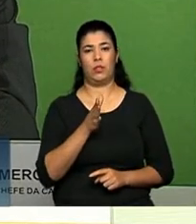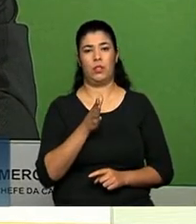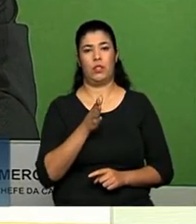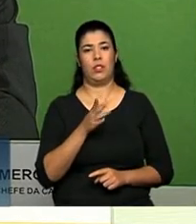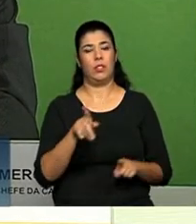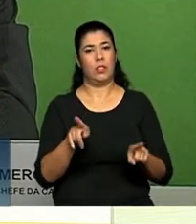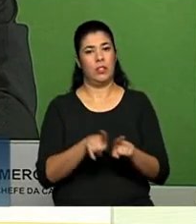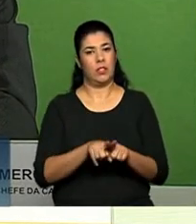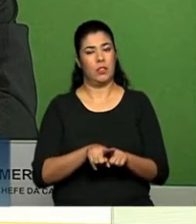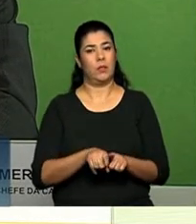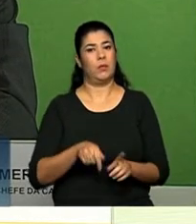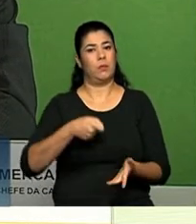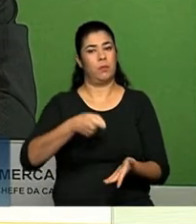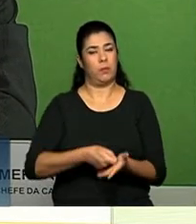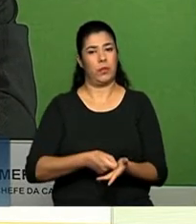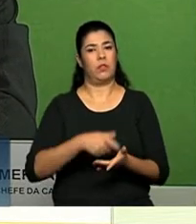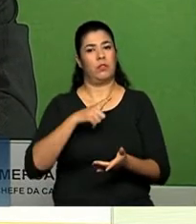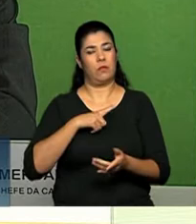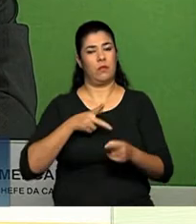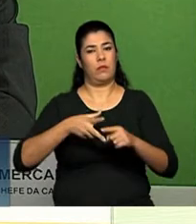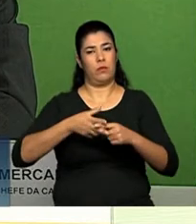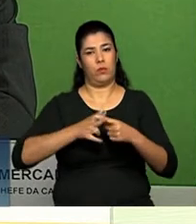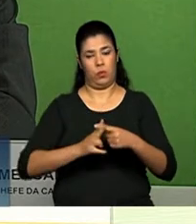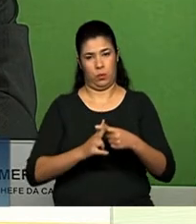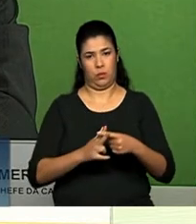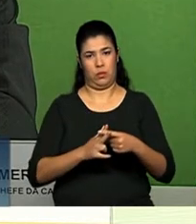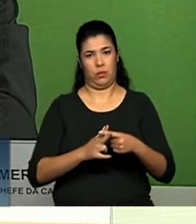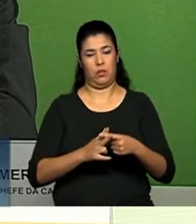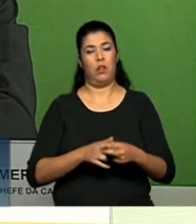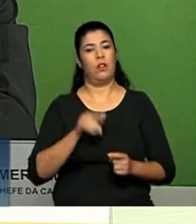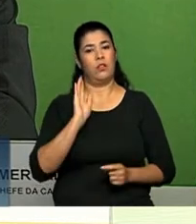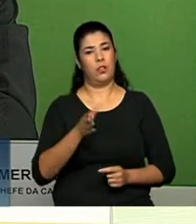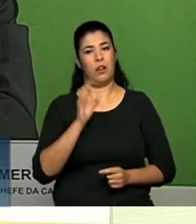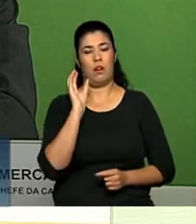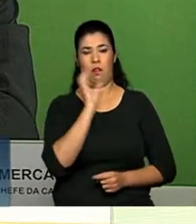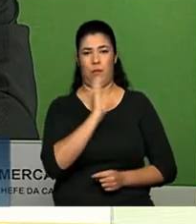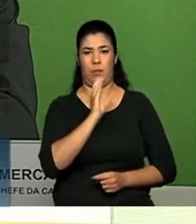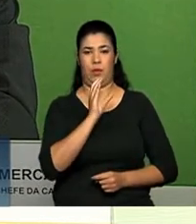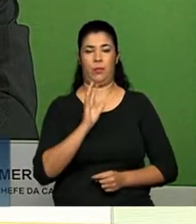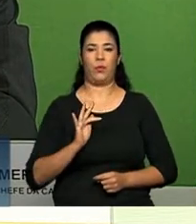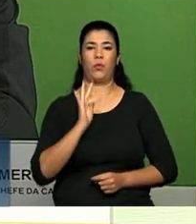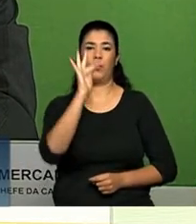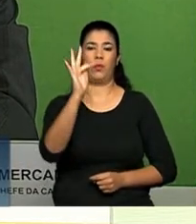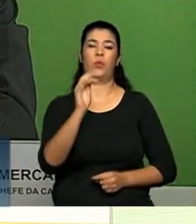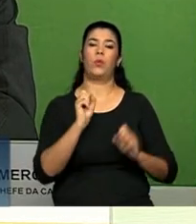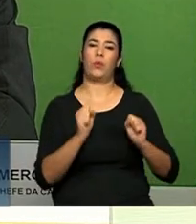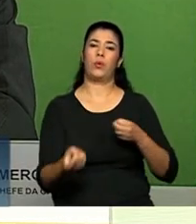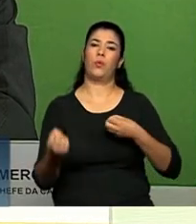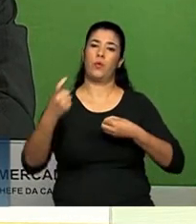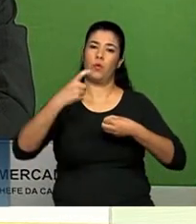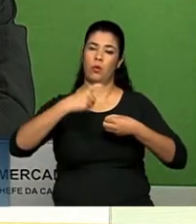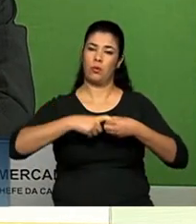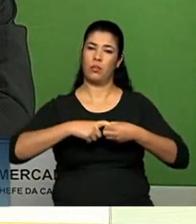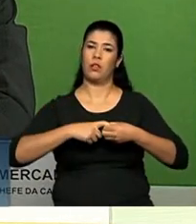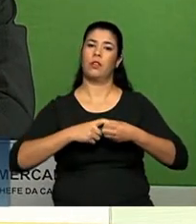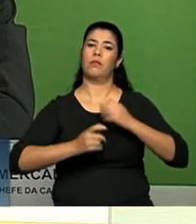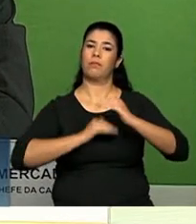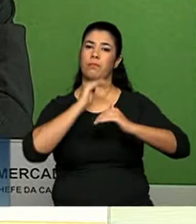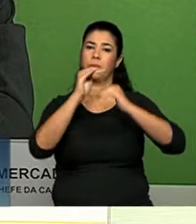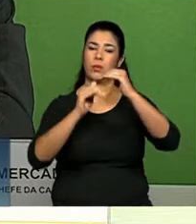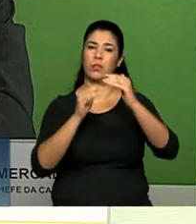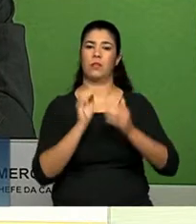mais consistente for o ajuste, mais rápido nós retomaremos o crescimento.